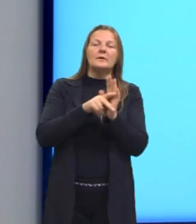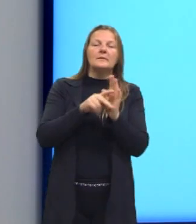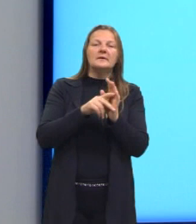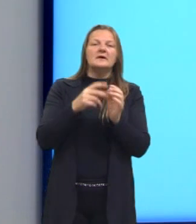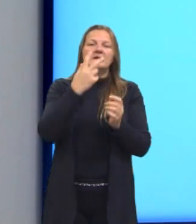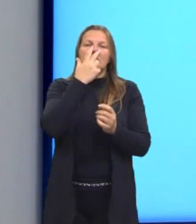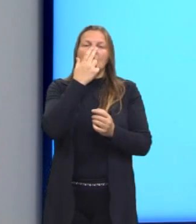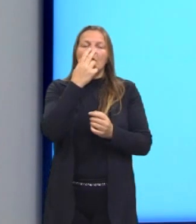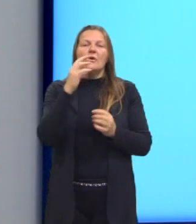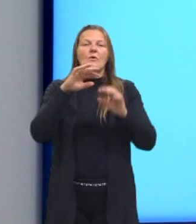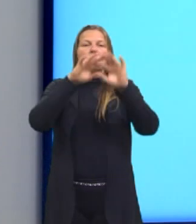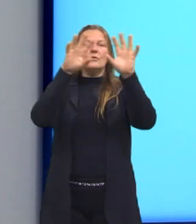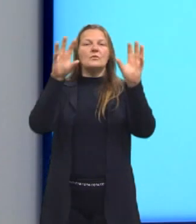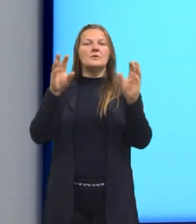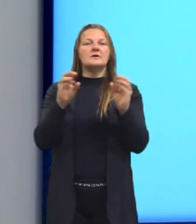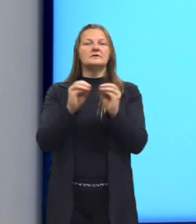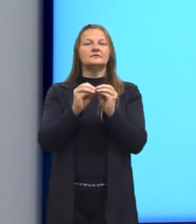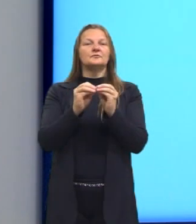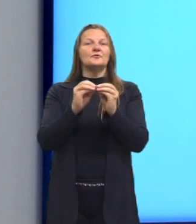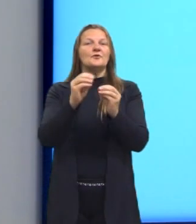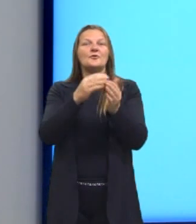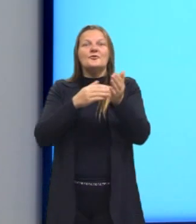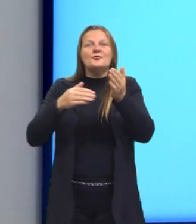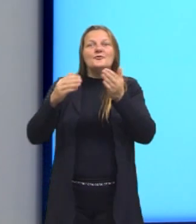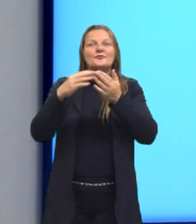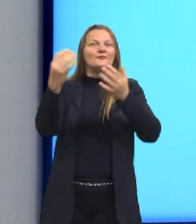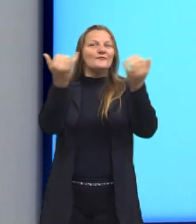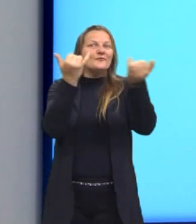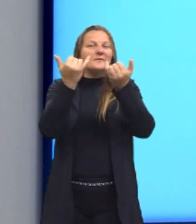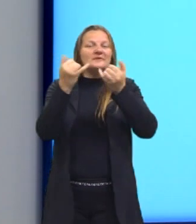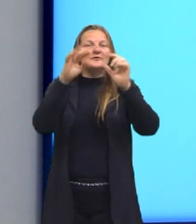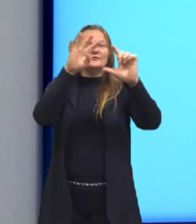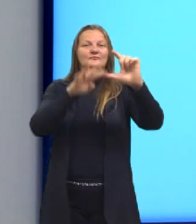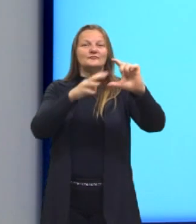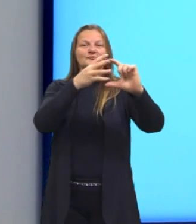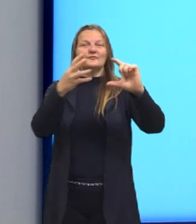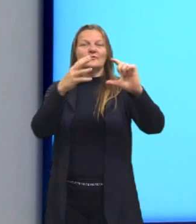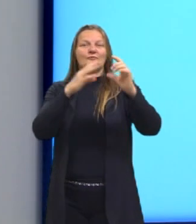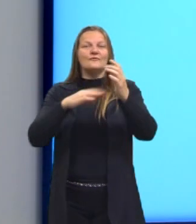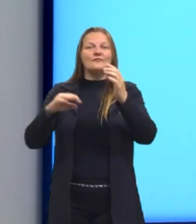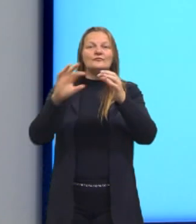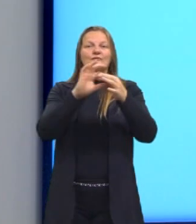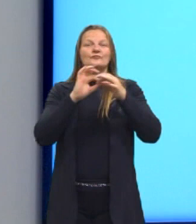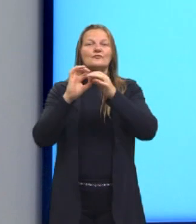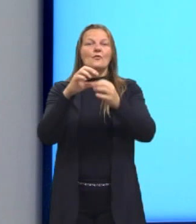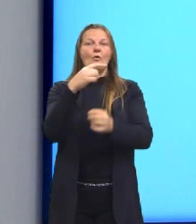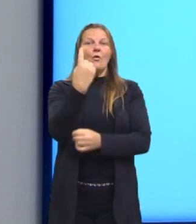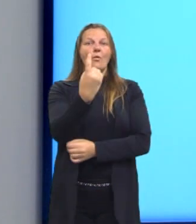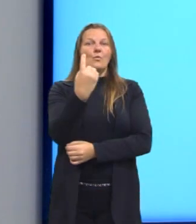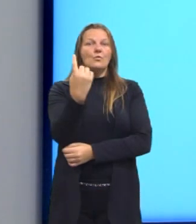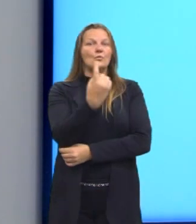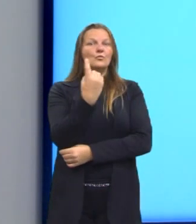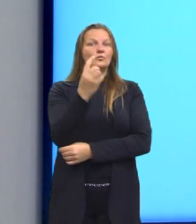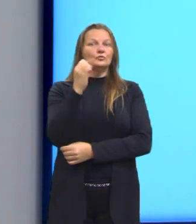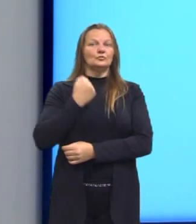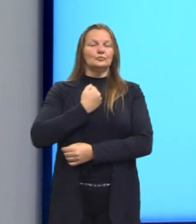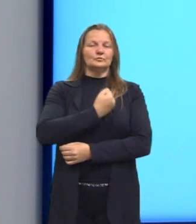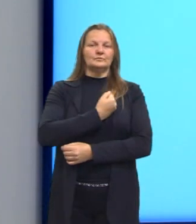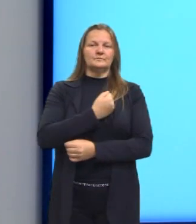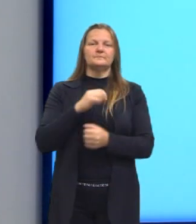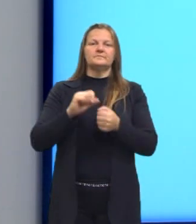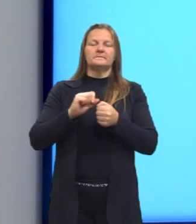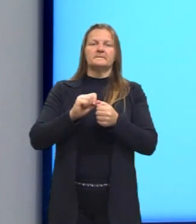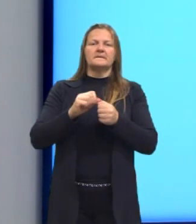um resumo numérico das informações que a nossa matriz contém. Ele é calculado com